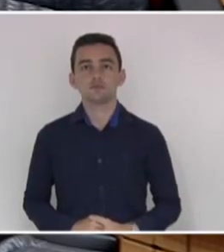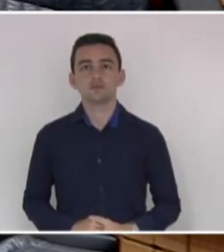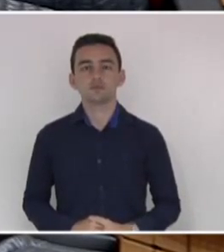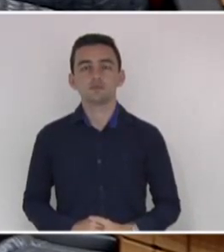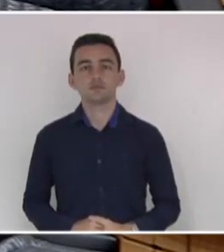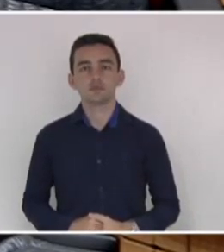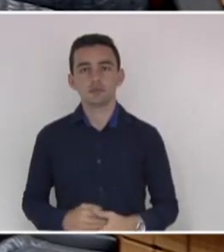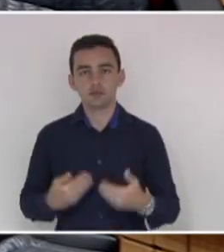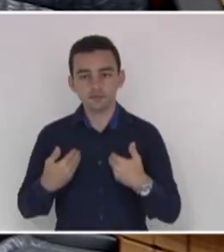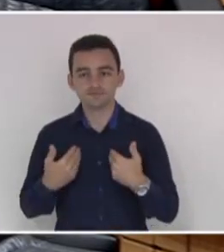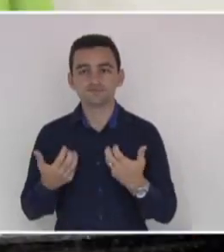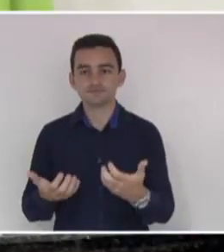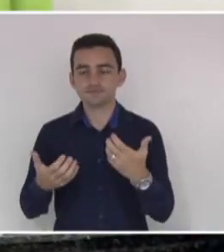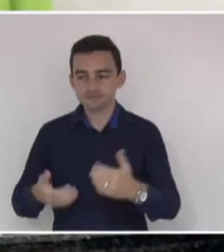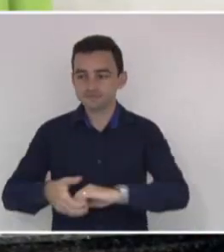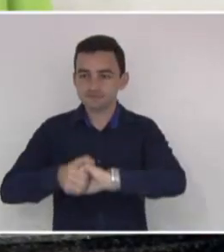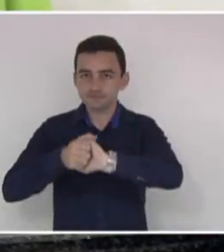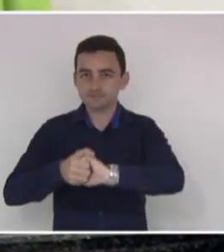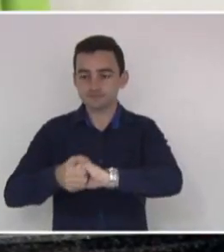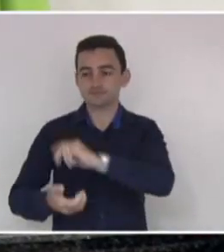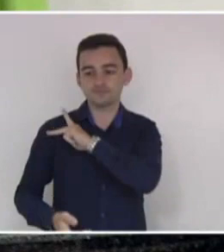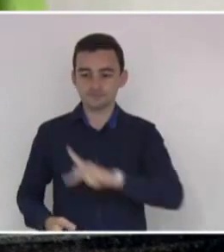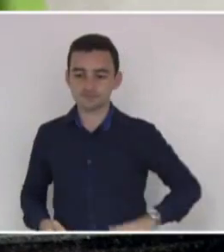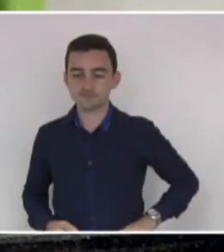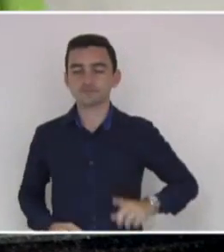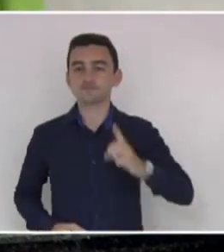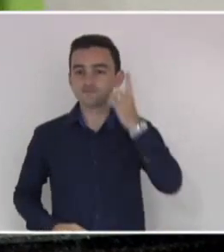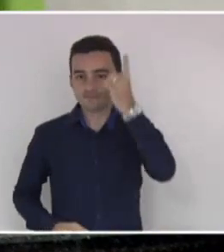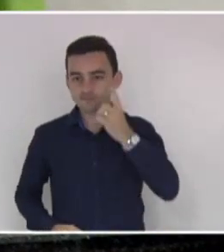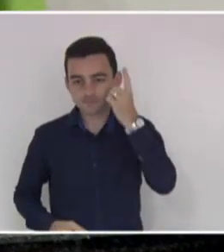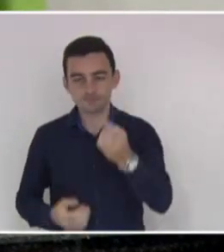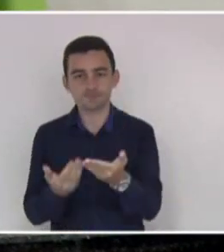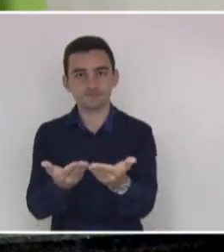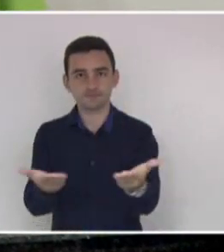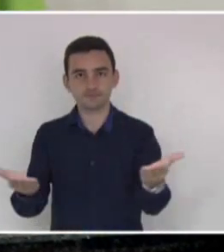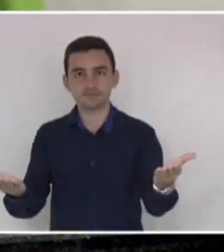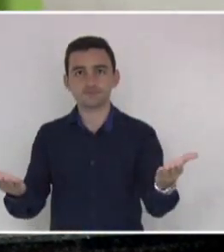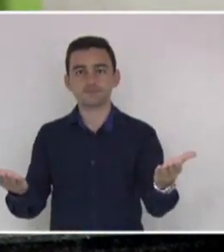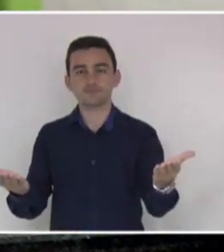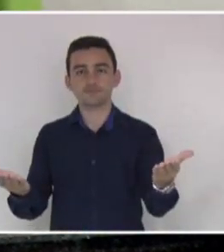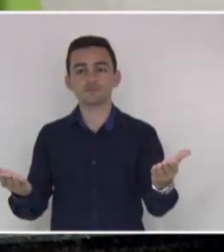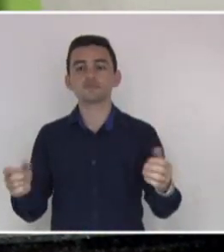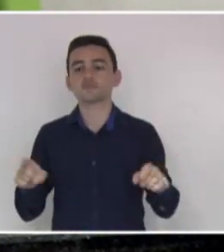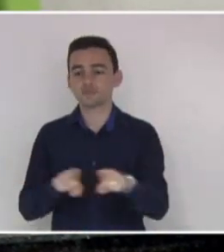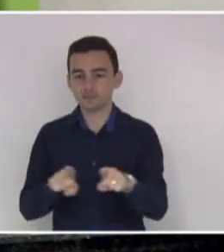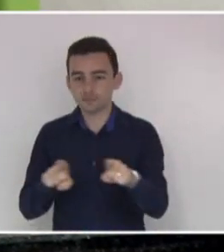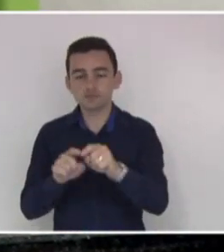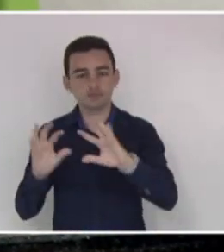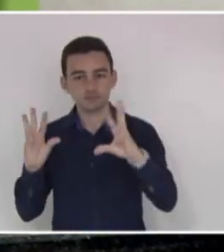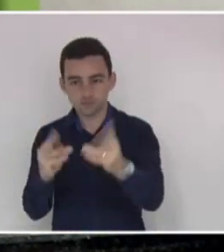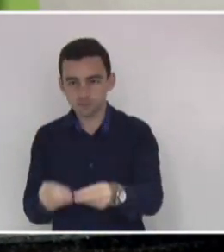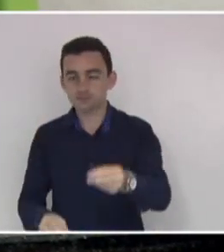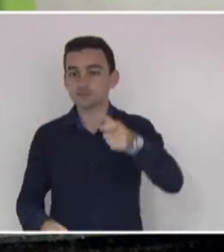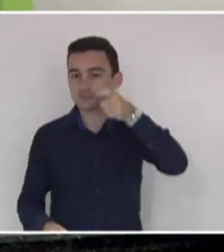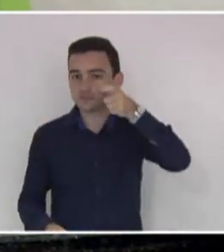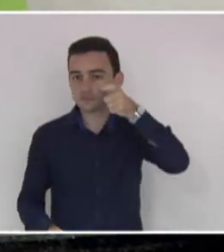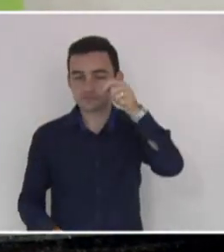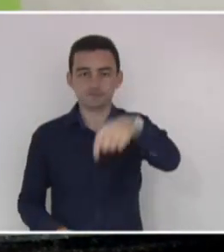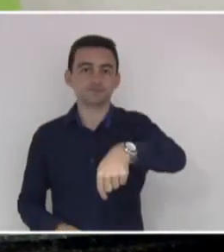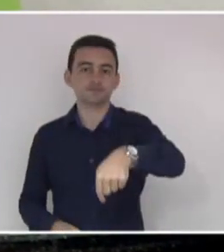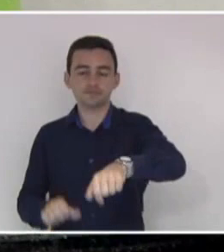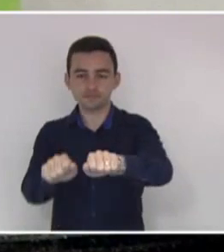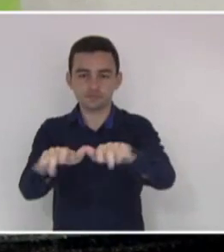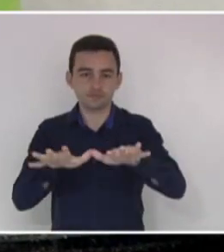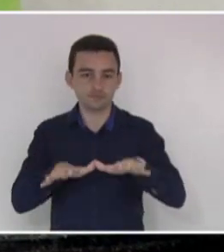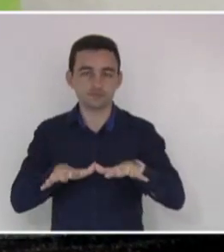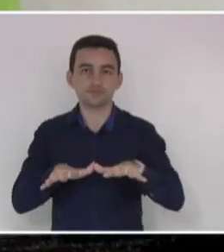Quero cumprimentá-lo, presidente, deputados e todos que acompanham esta sessão. Hoje